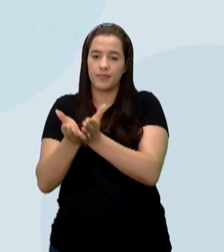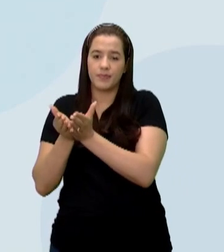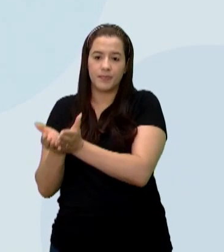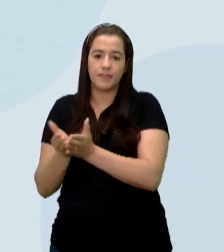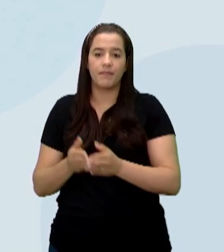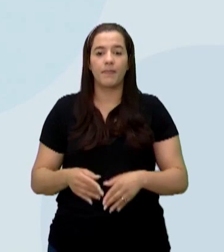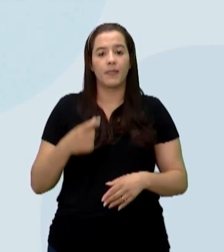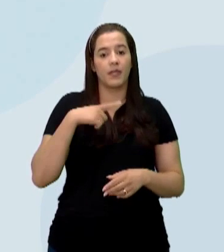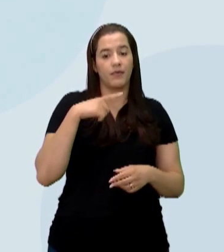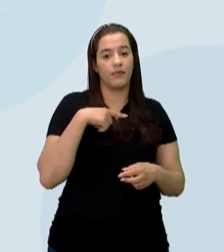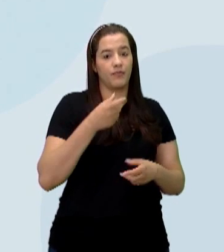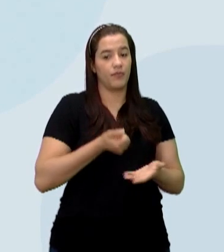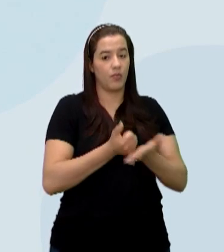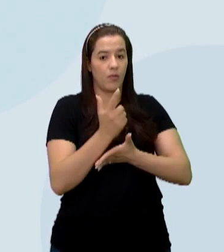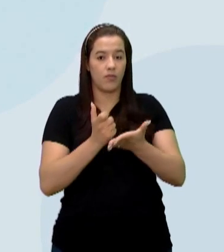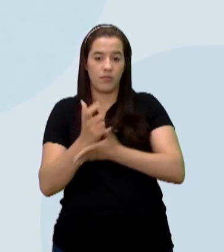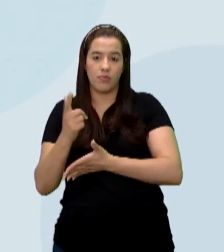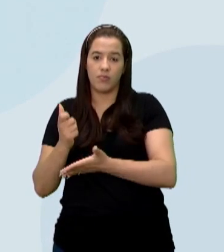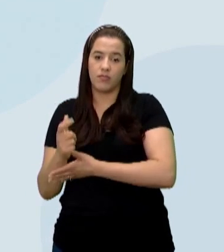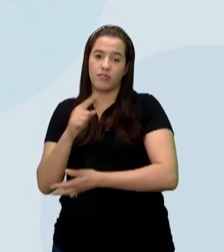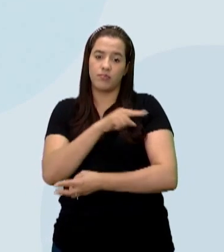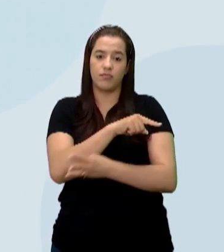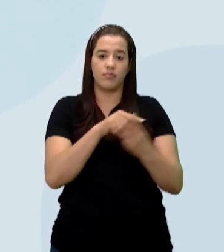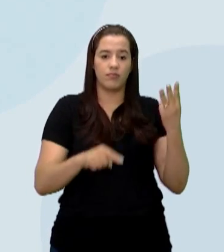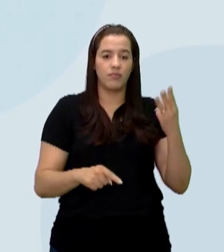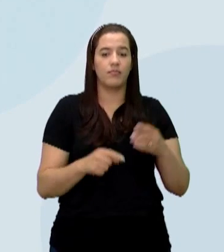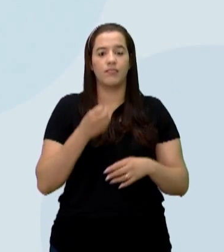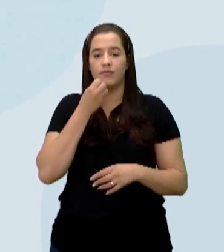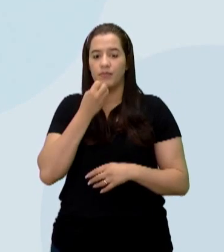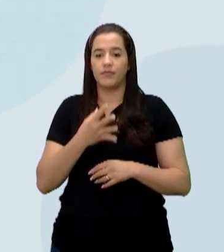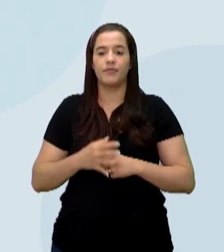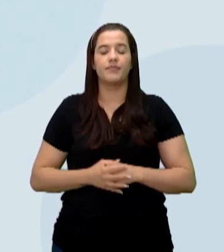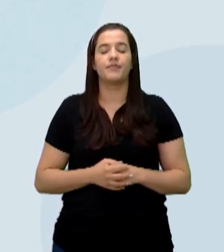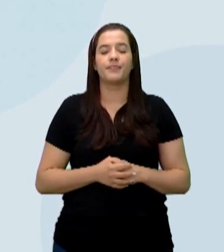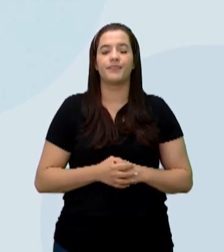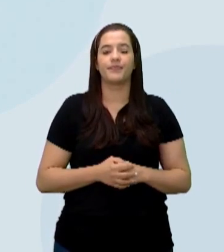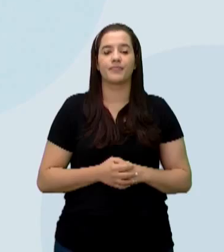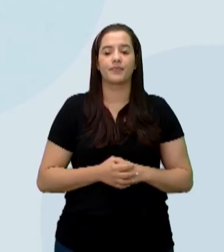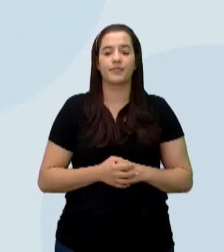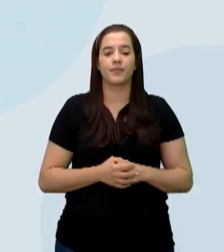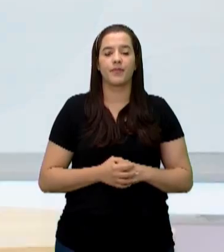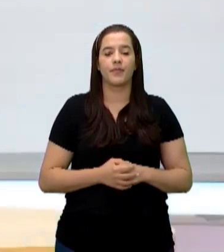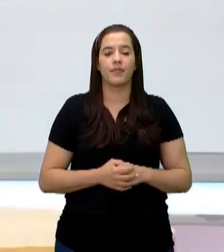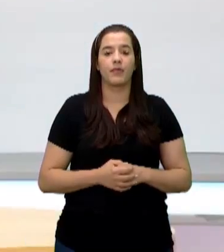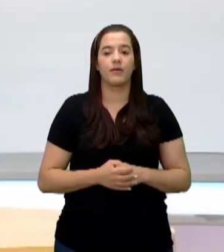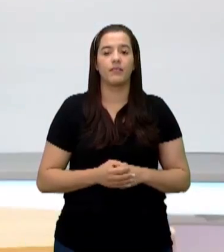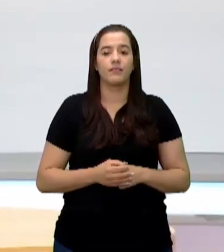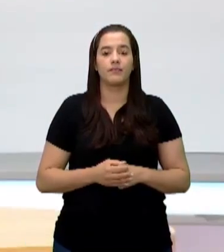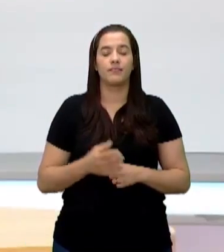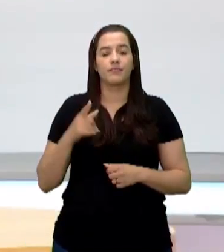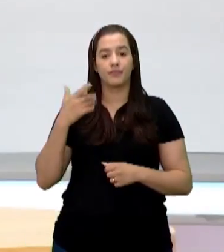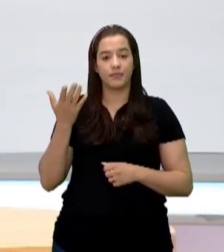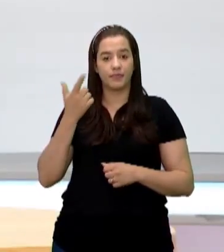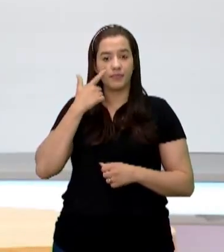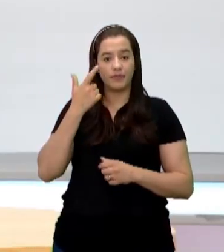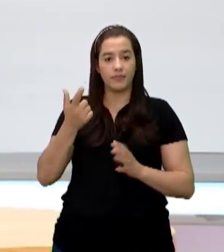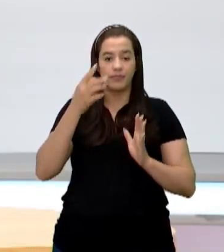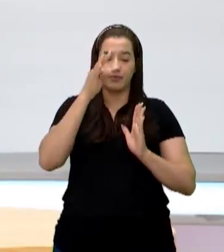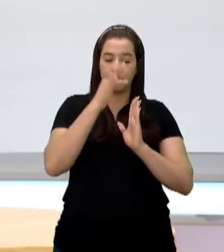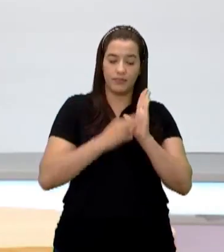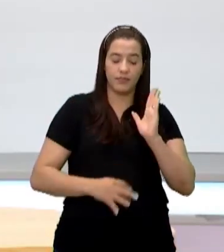Vou levar essas 3. Fez um ótimo negócio. Muito bem. Muito bom. Então, olha só. Nós lemos